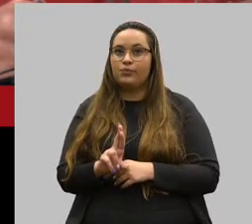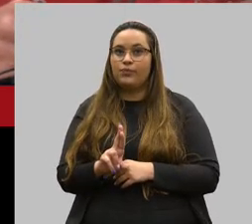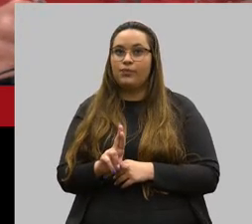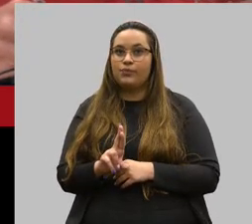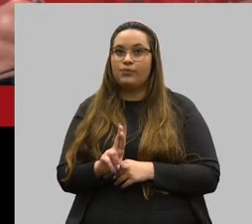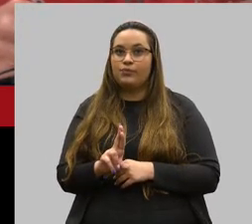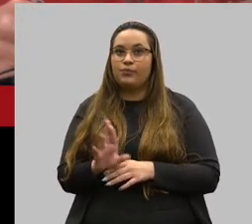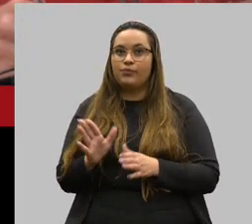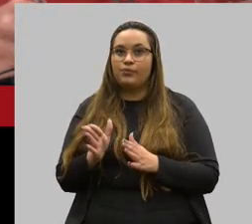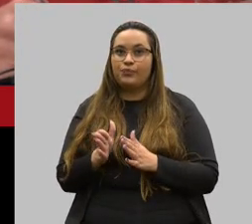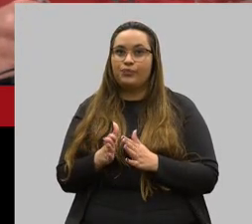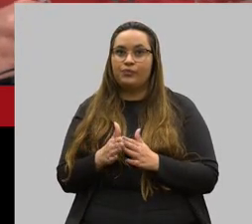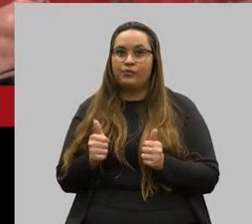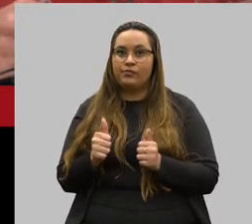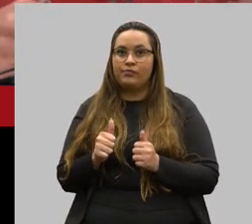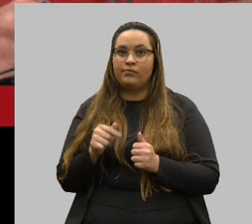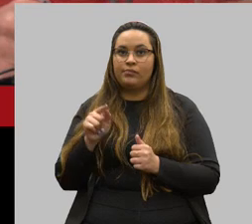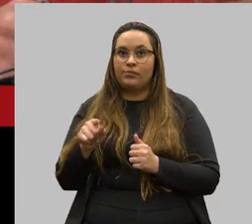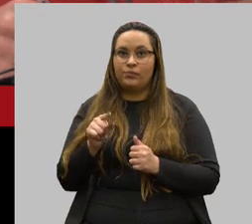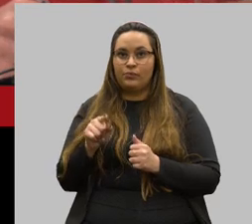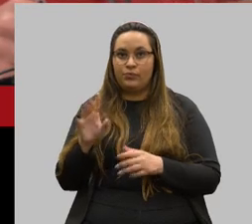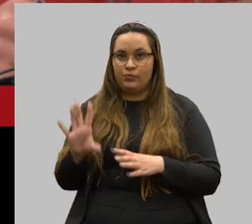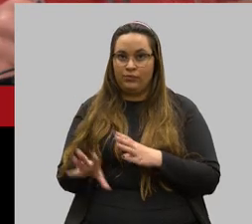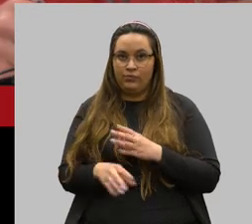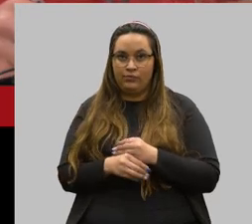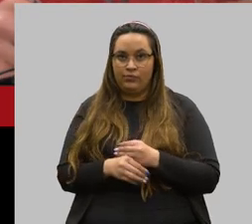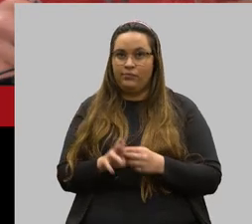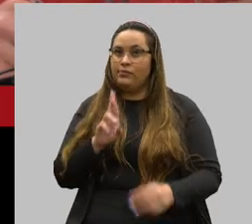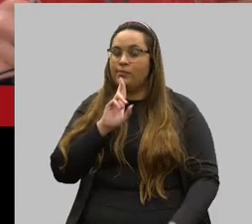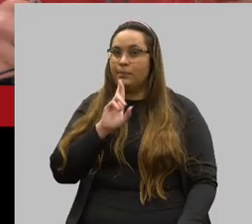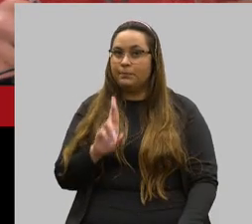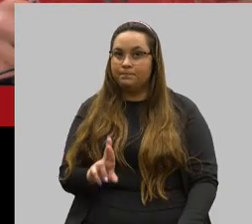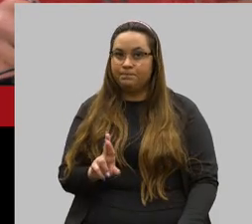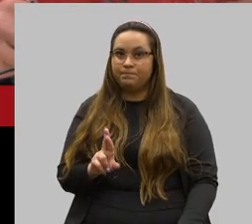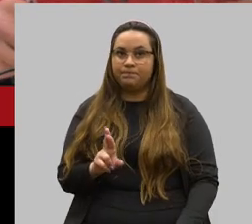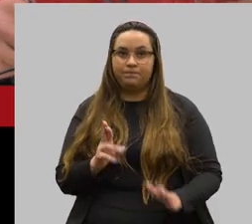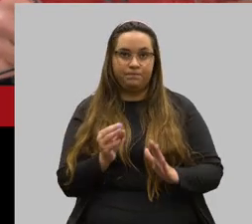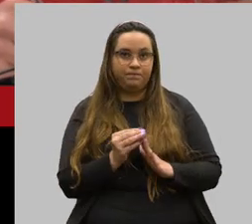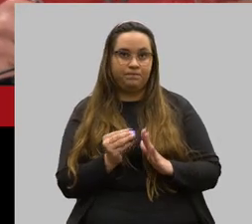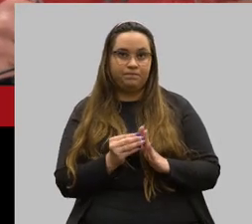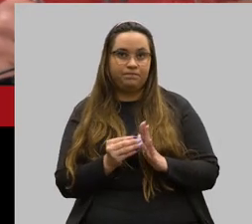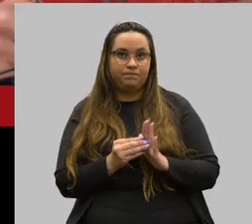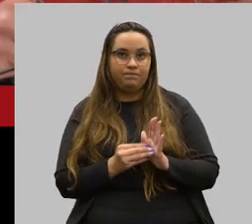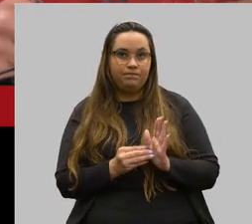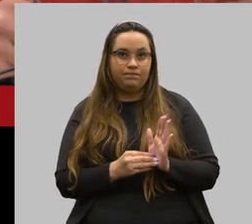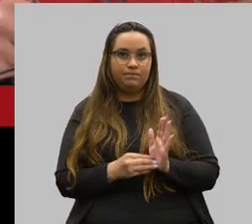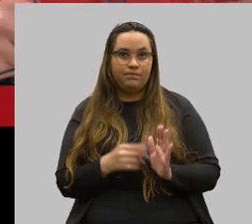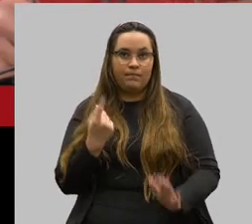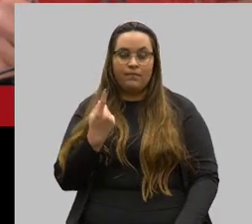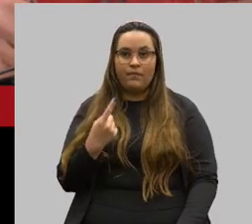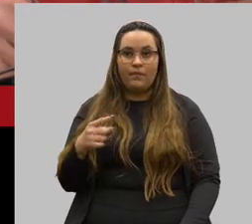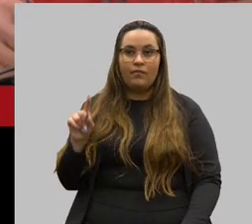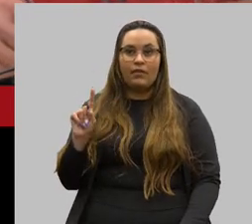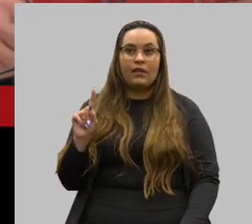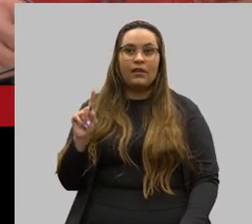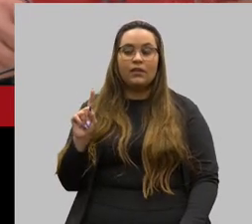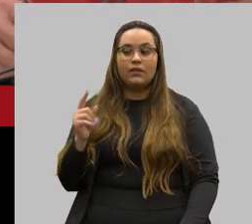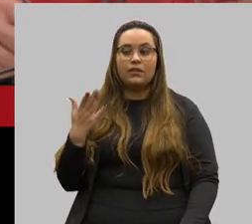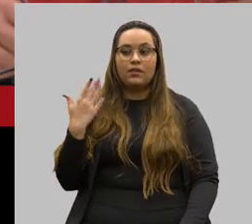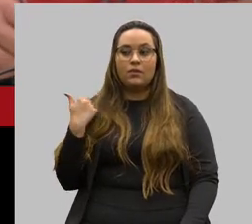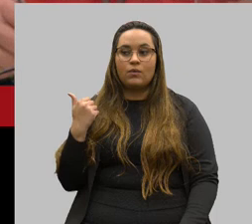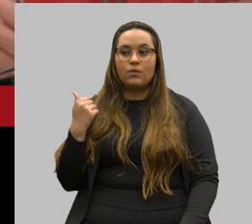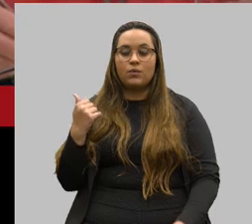como pedido de providência no sentido de complementar a resposta os dados sobre a última a as últimas